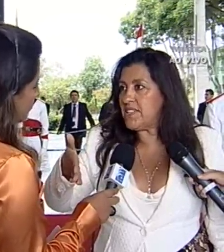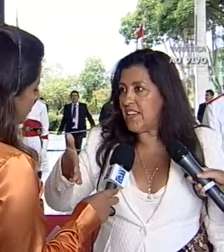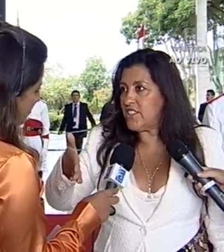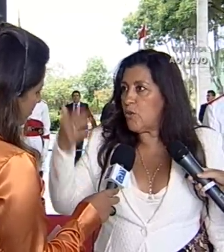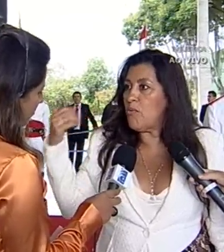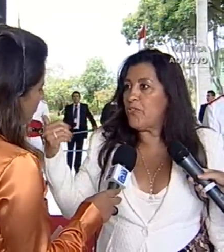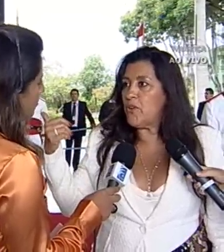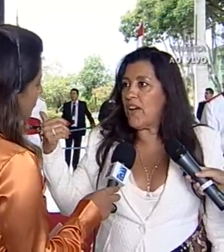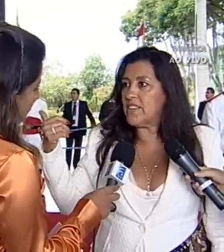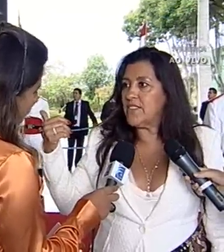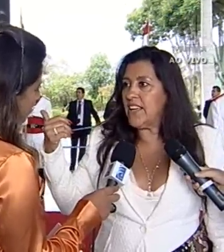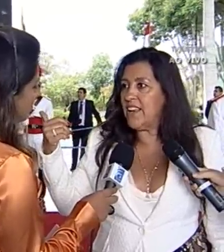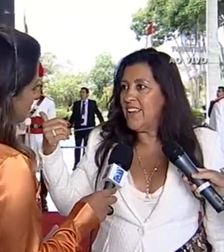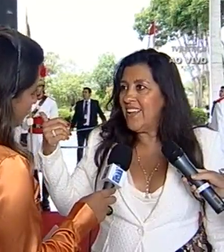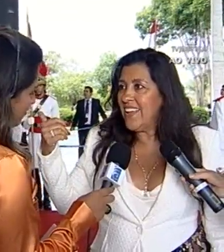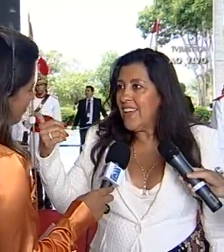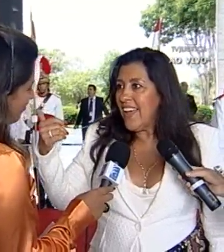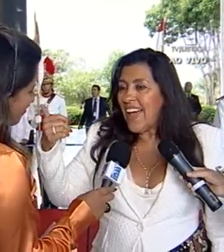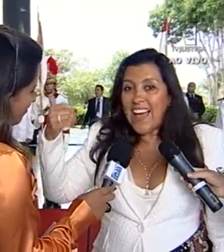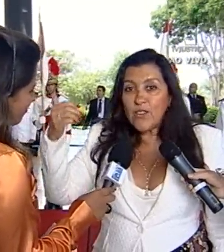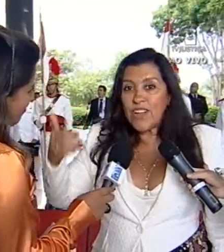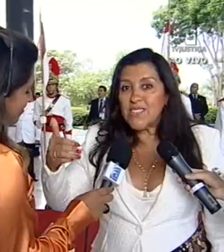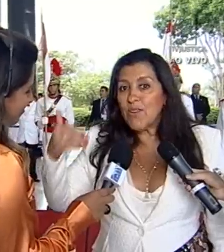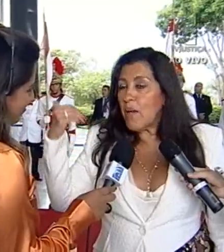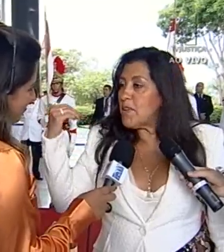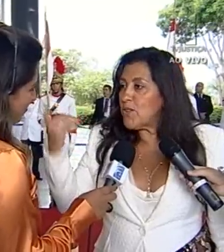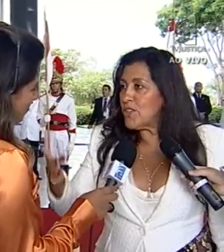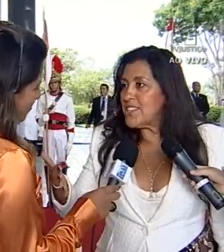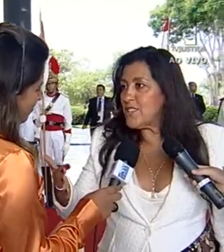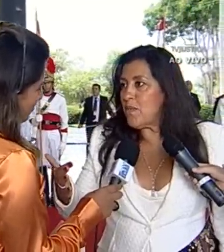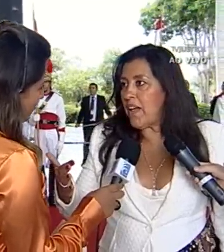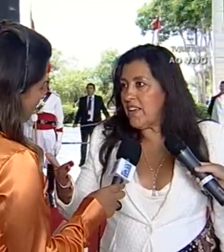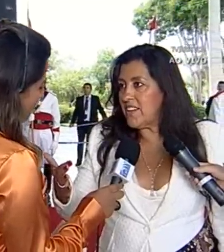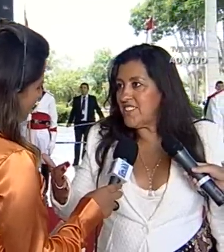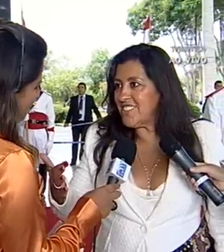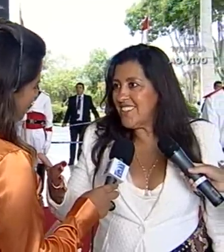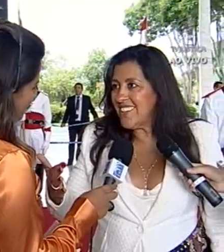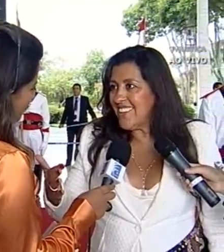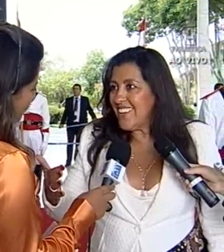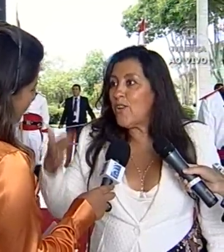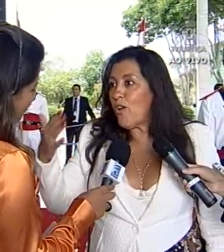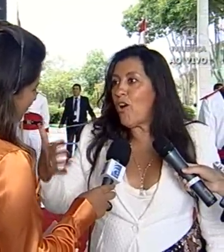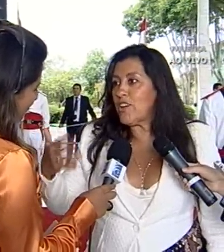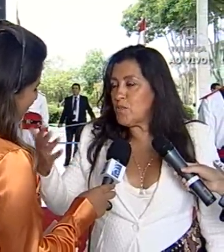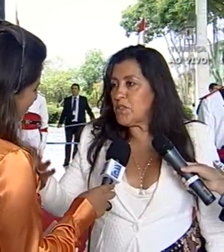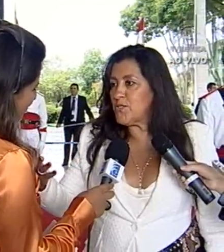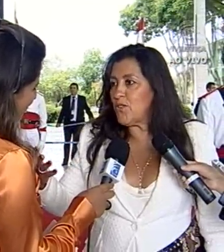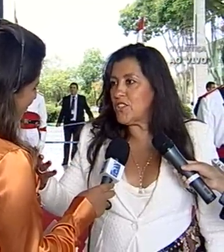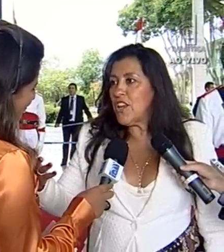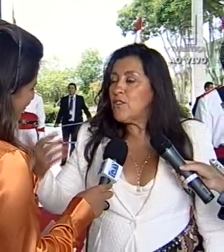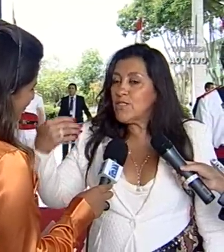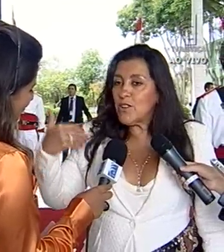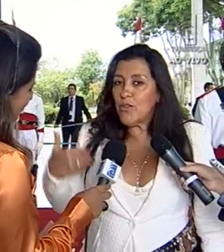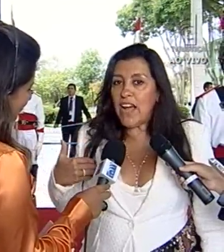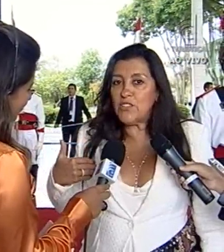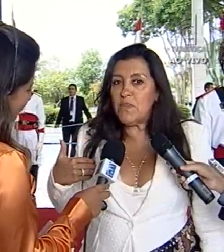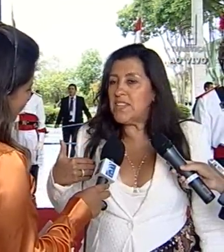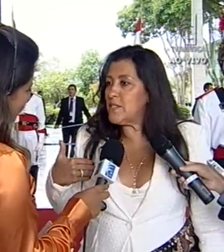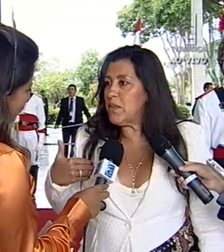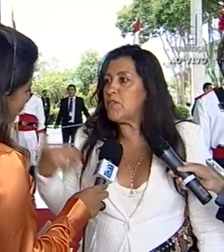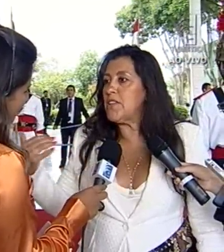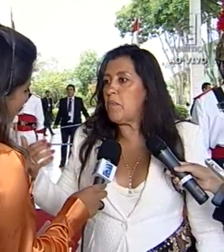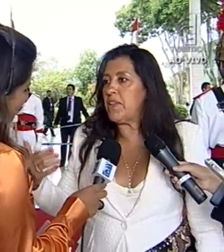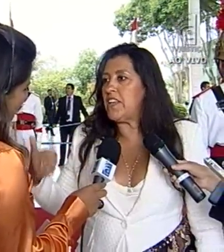estar presente, como foi no caso dele, a educação quebra todas as barreiras e coloca as pessoas no seu lugar